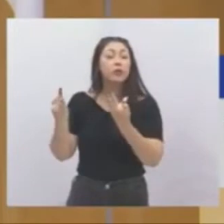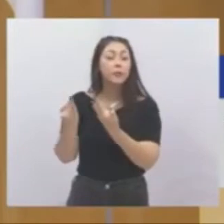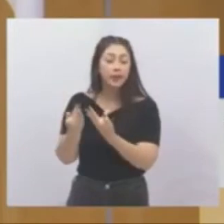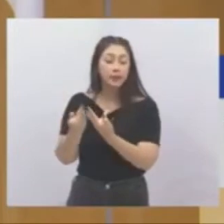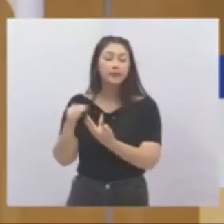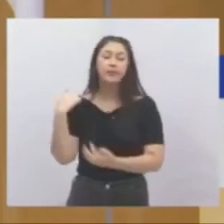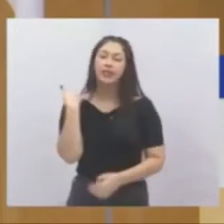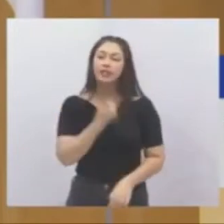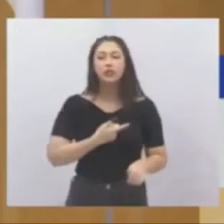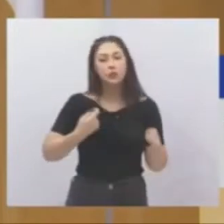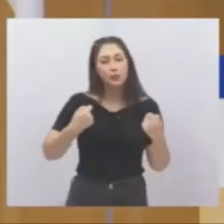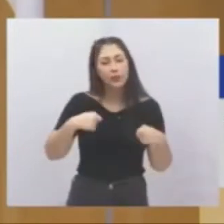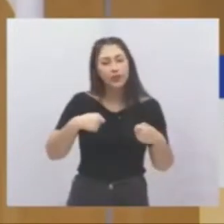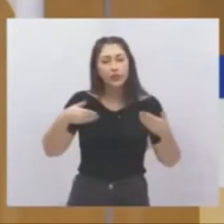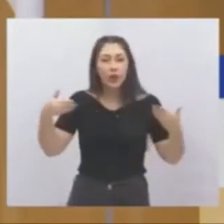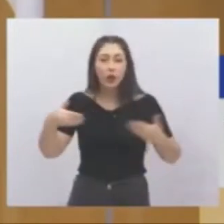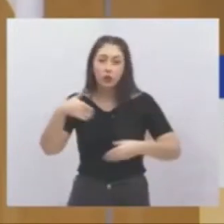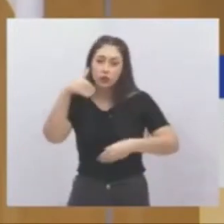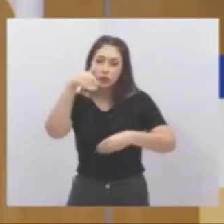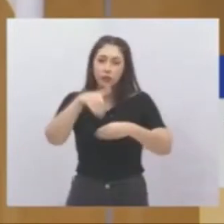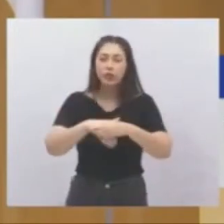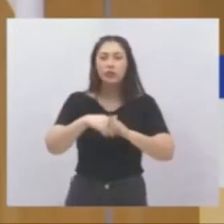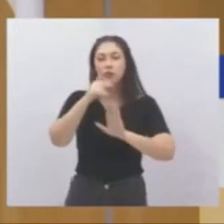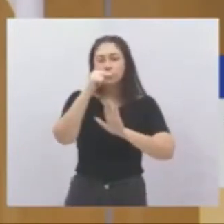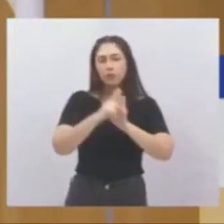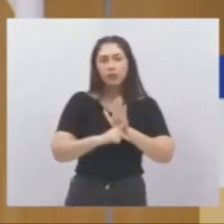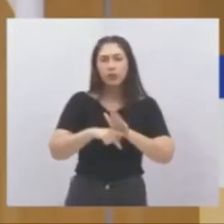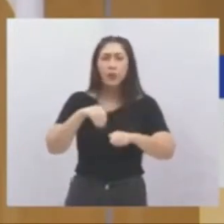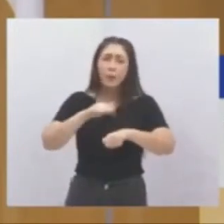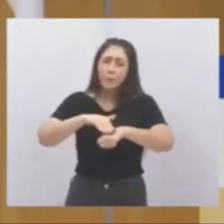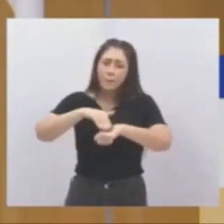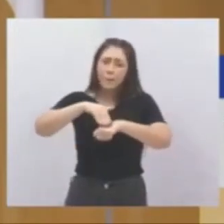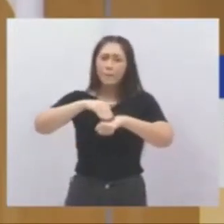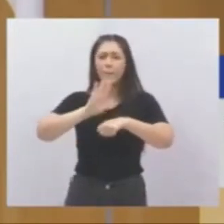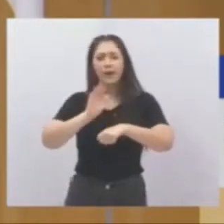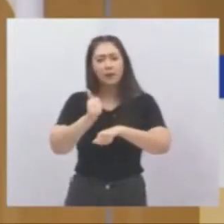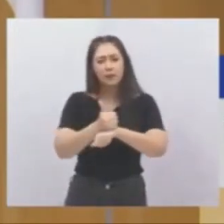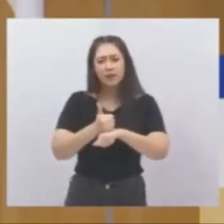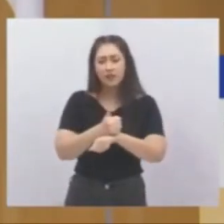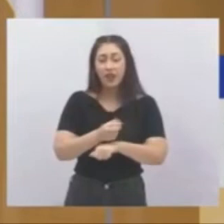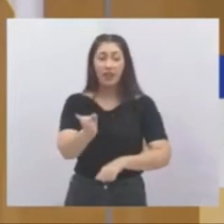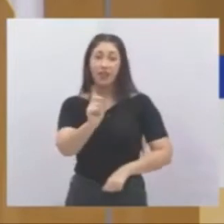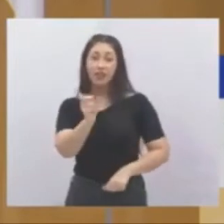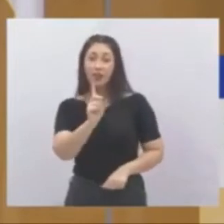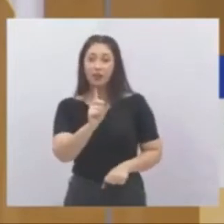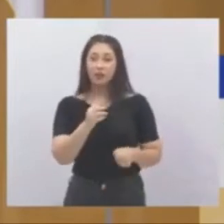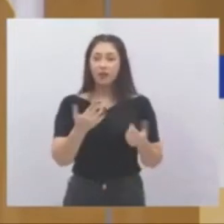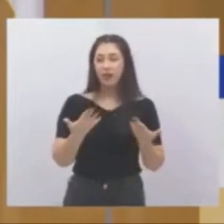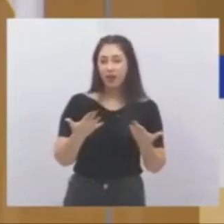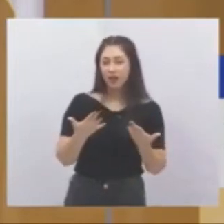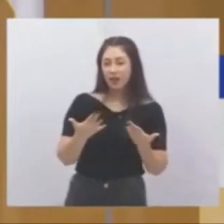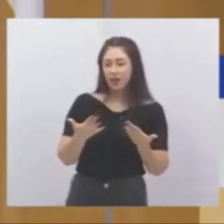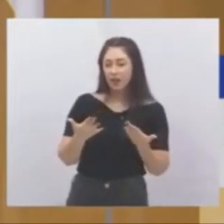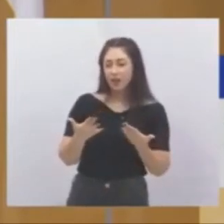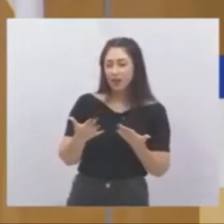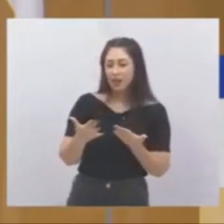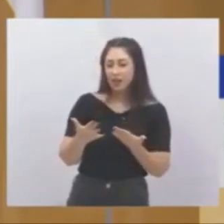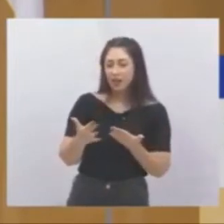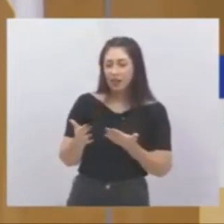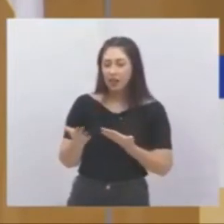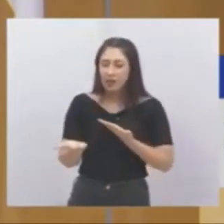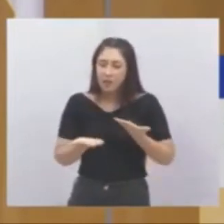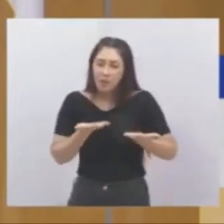A gente tinha que estar votando um projeto aqui, com todo respeito, aumentando o número de profissionais e não fazendo uma manobra, uma